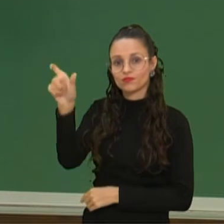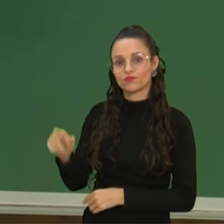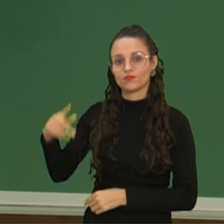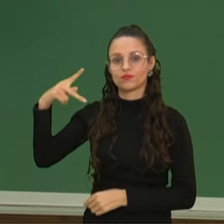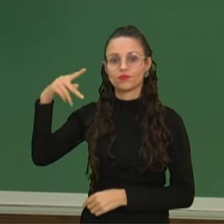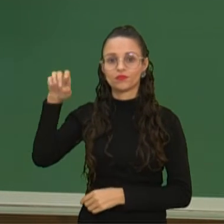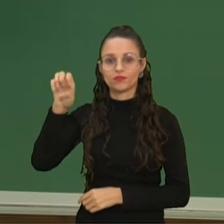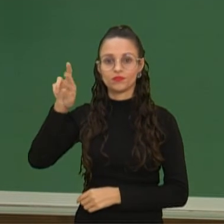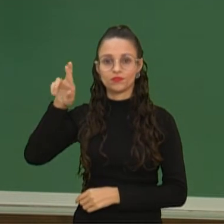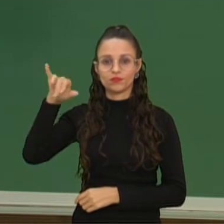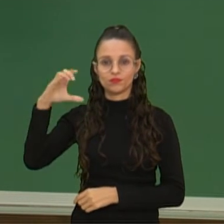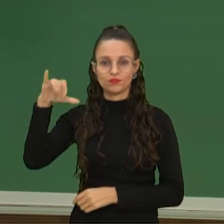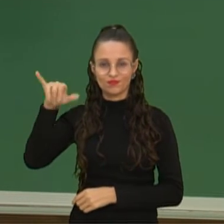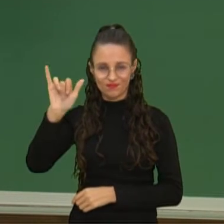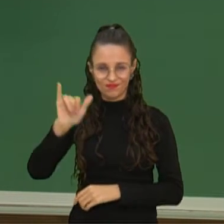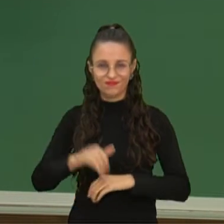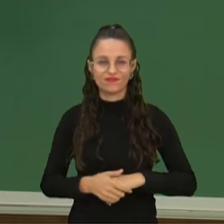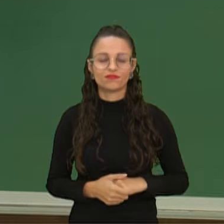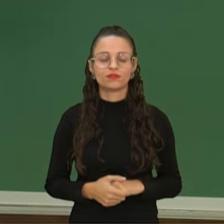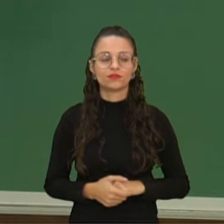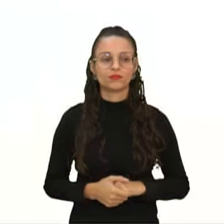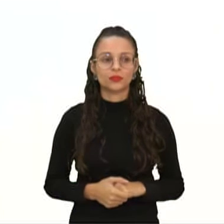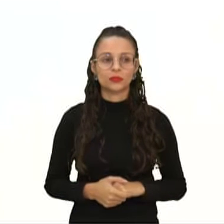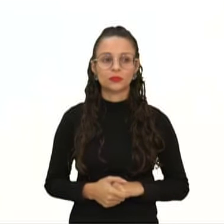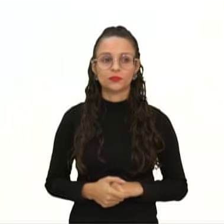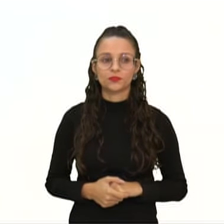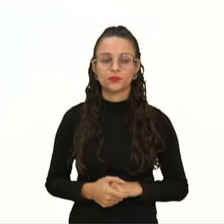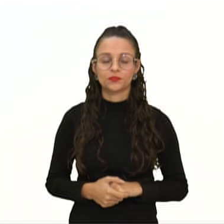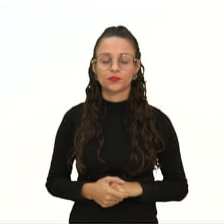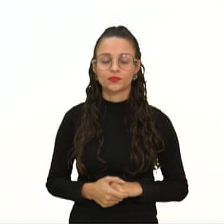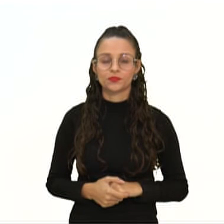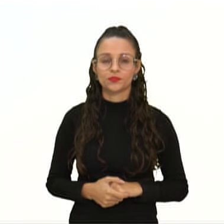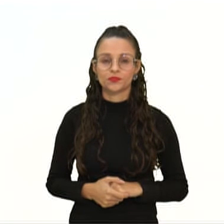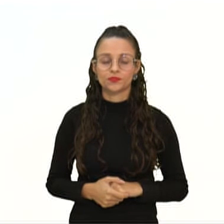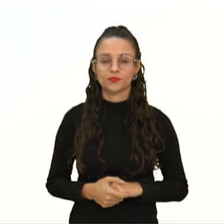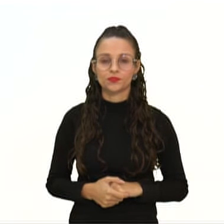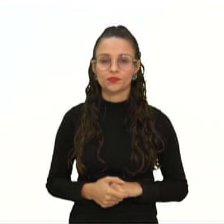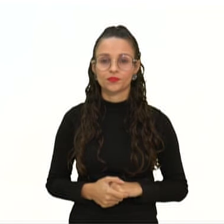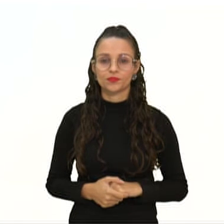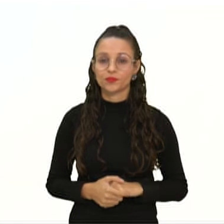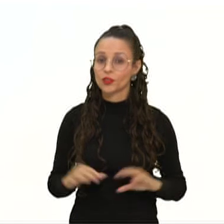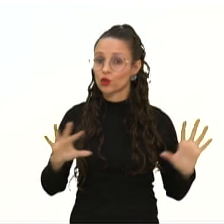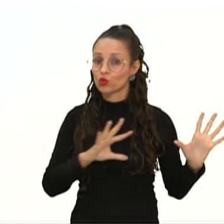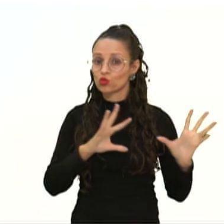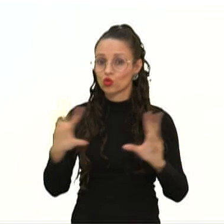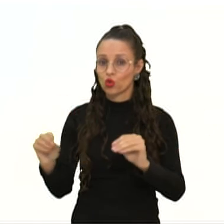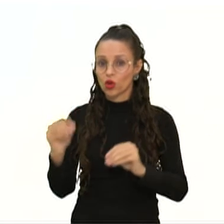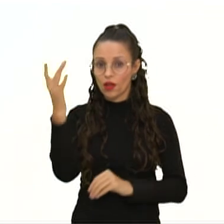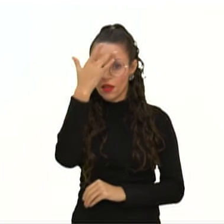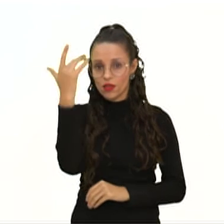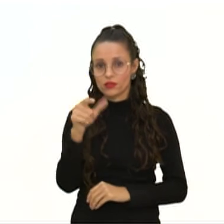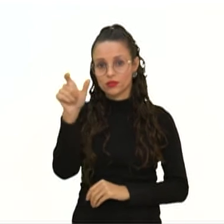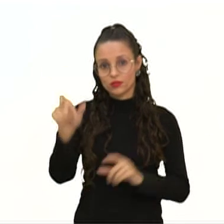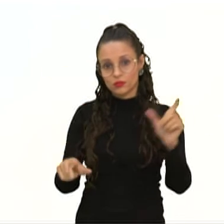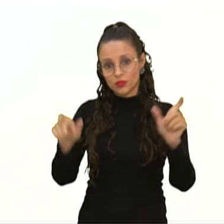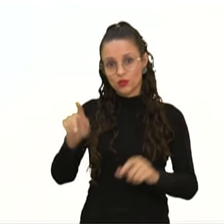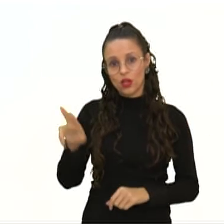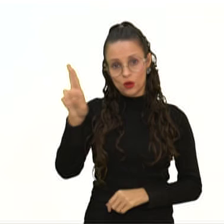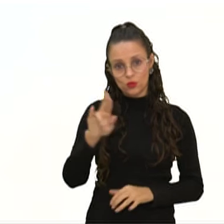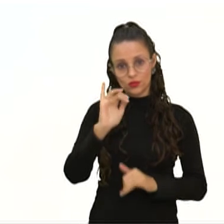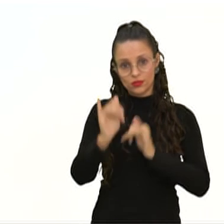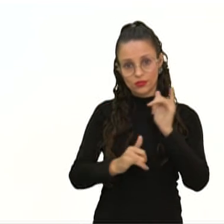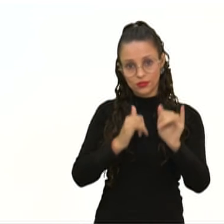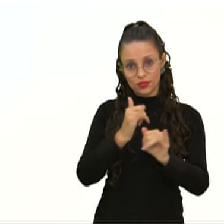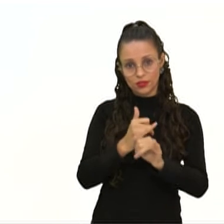Spencer. A de baixo aqui, ó. Everybody uses the internet. Todo mundo usa a internet.